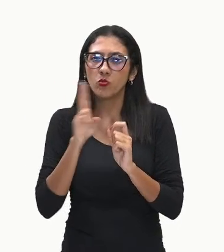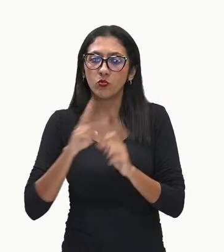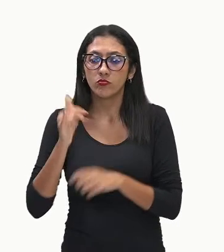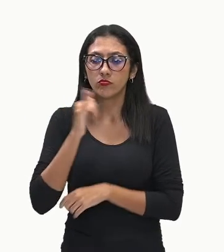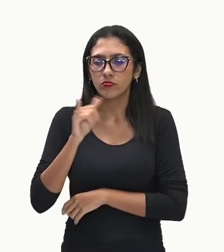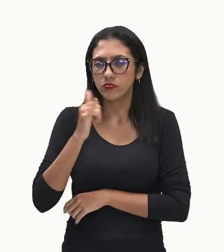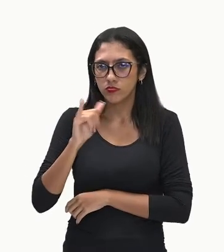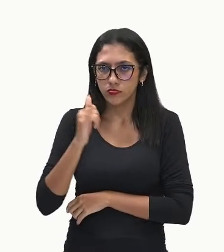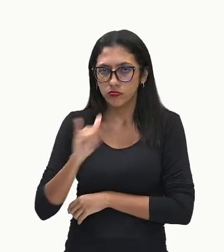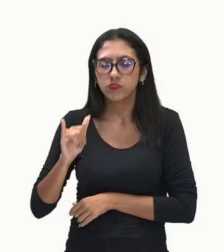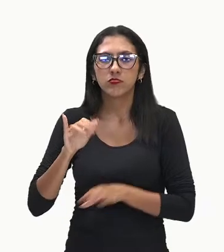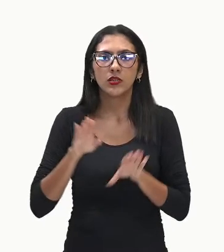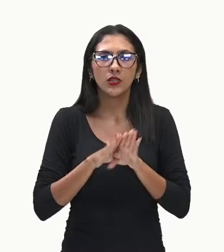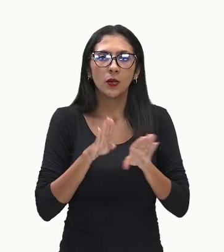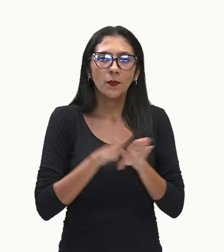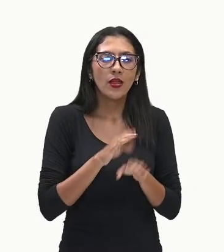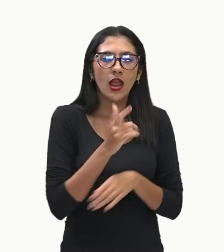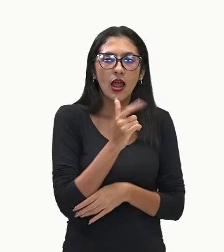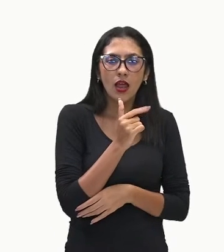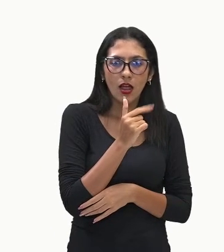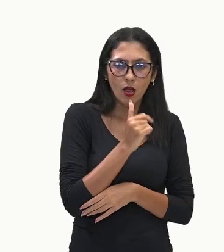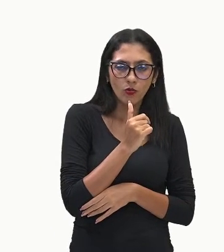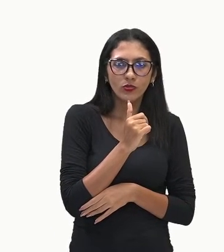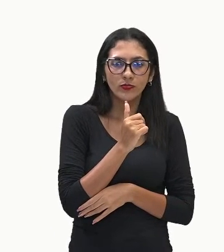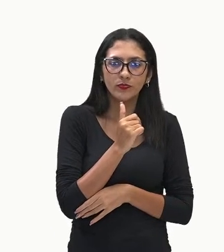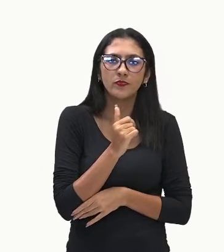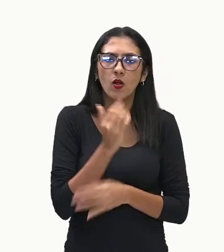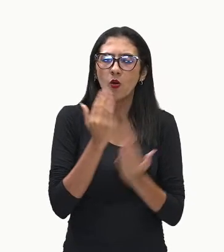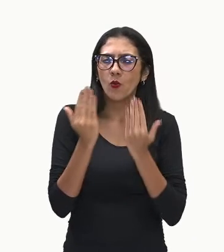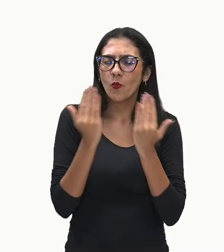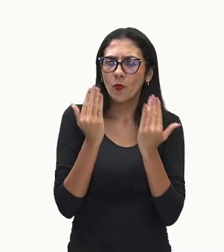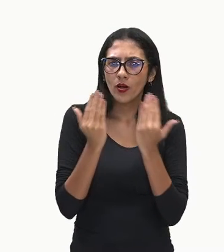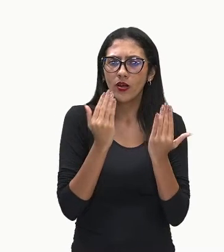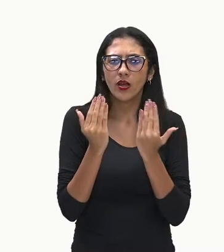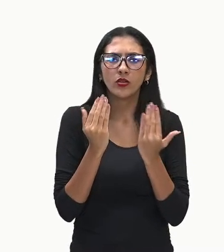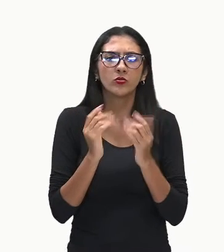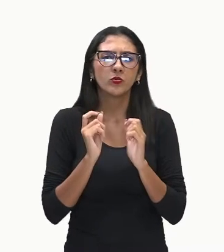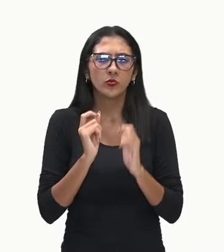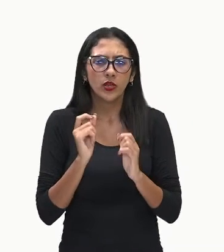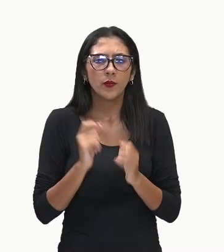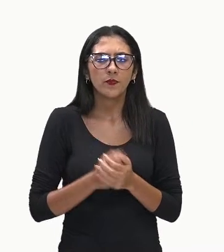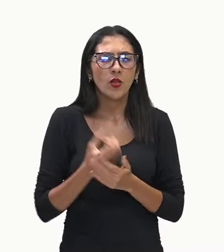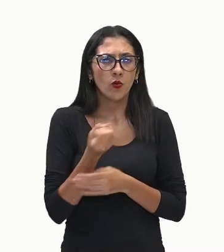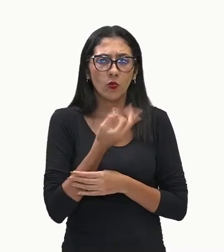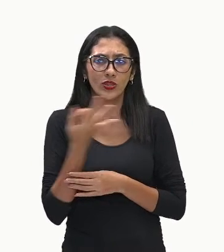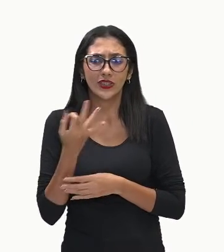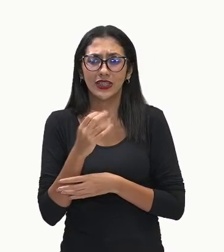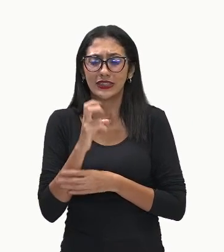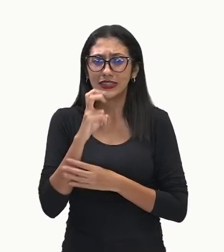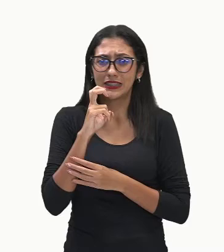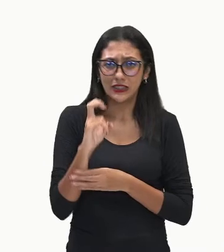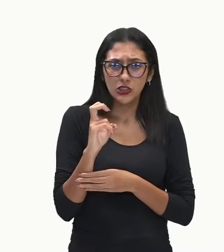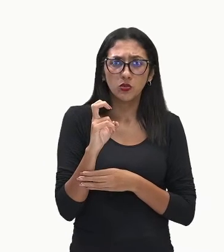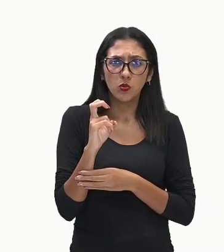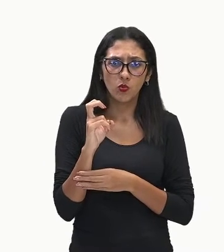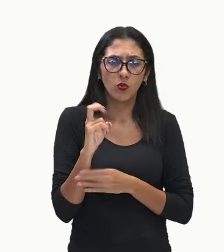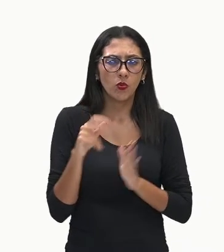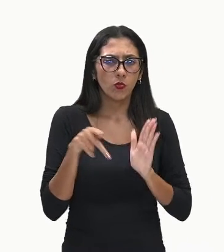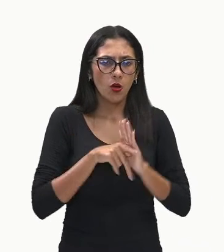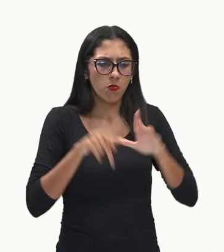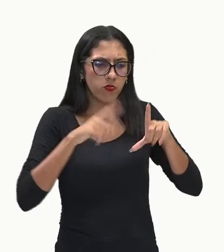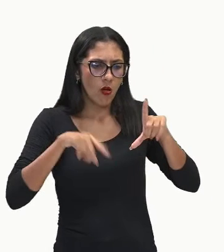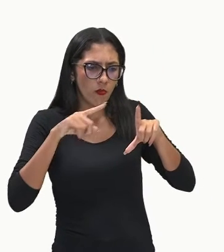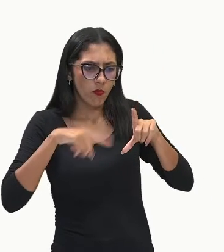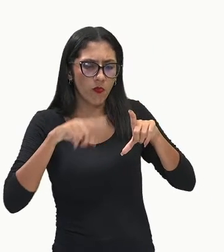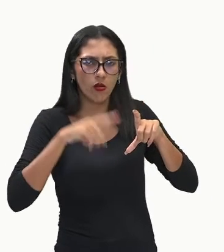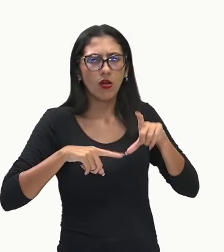água relativo a 5 máquinas industriais de lavar roupa comercializadas no Brasil. A máquina ideal